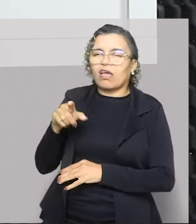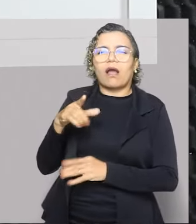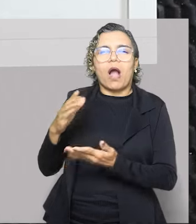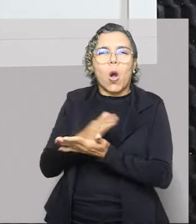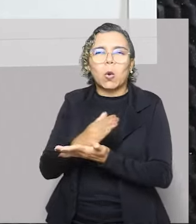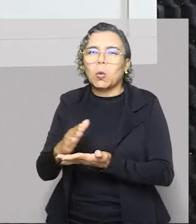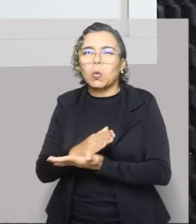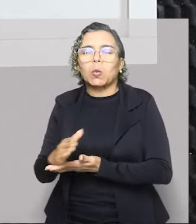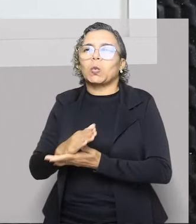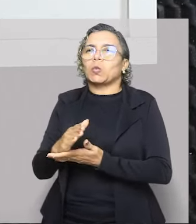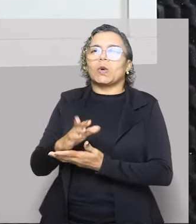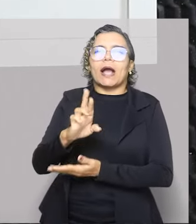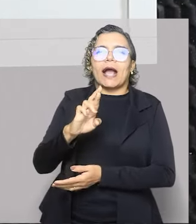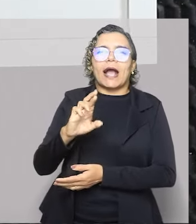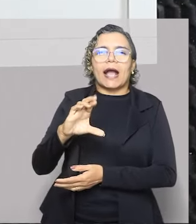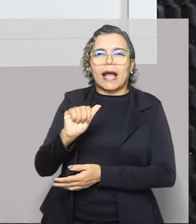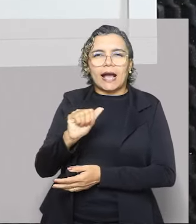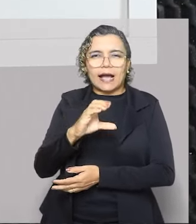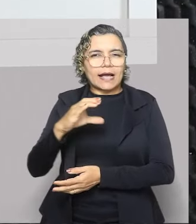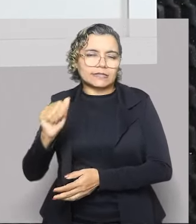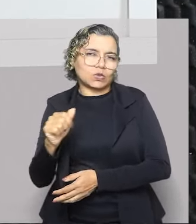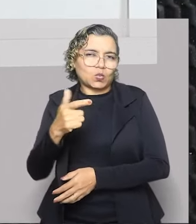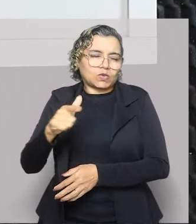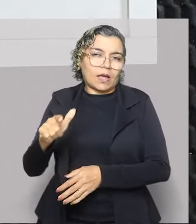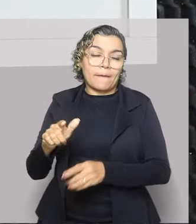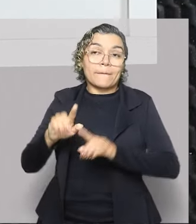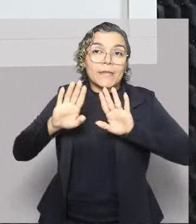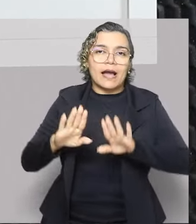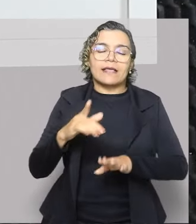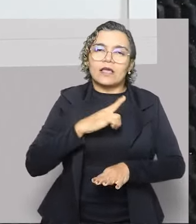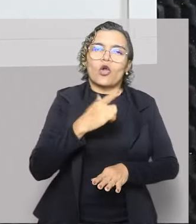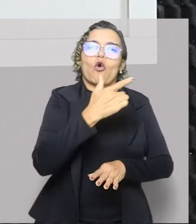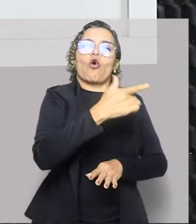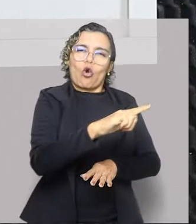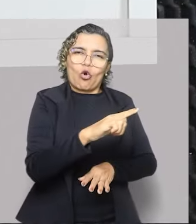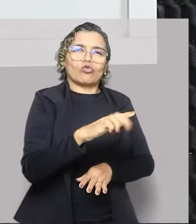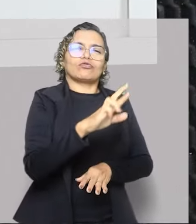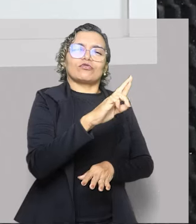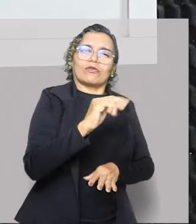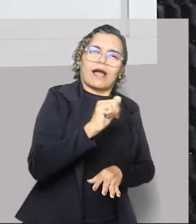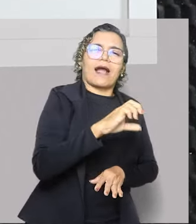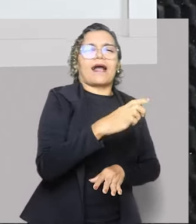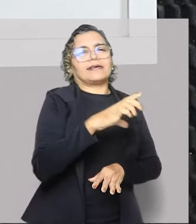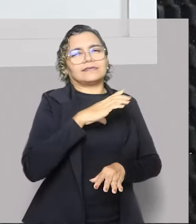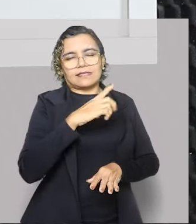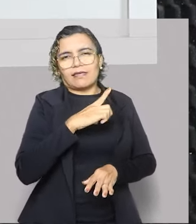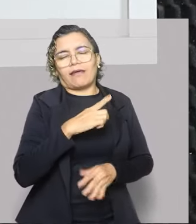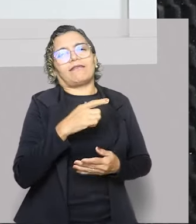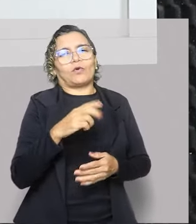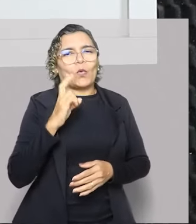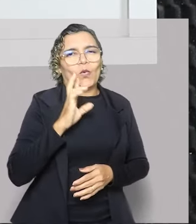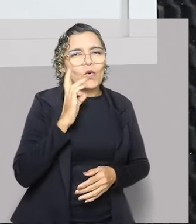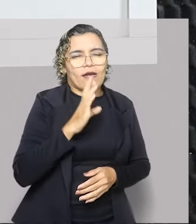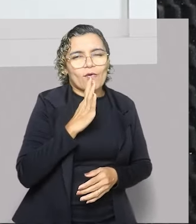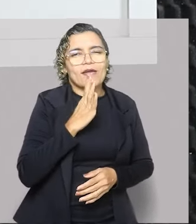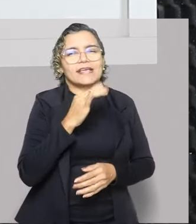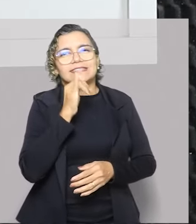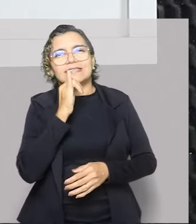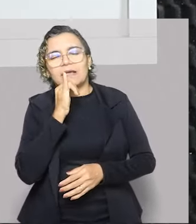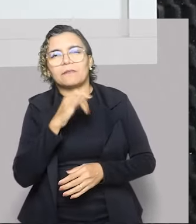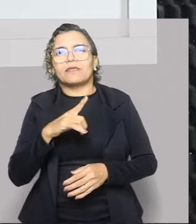né Sem raça definida mas existem outros que a gente né conhece e sabe né ali a sua raça então tem o